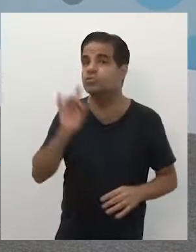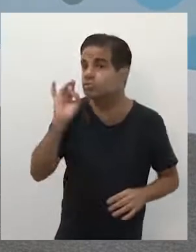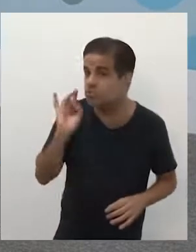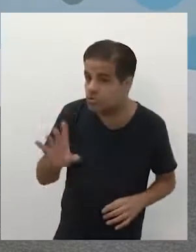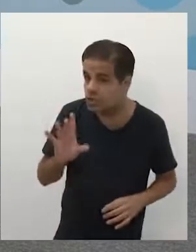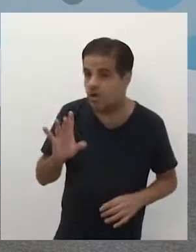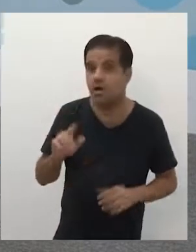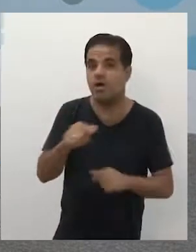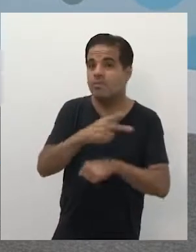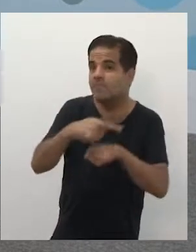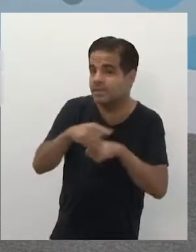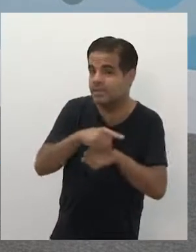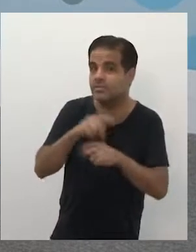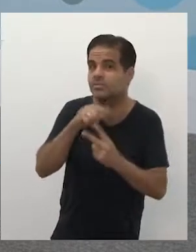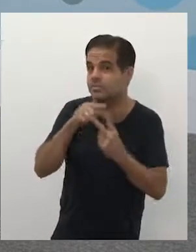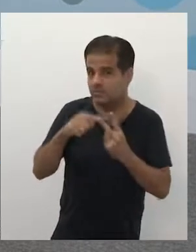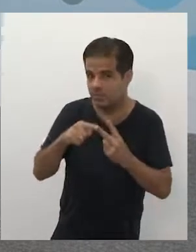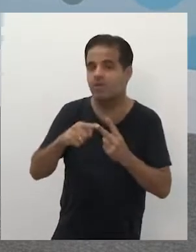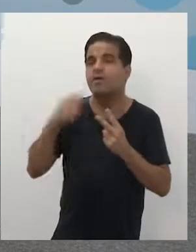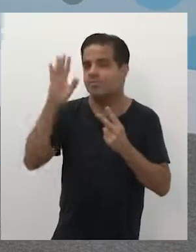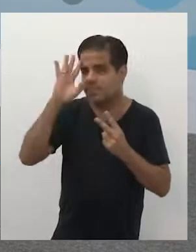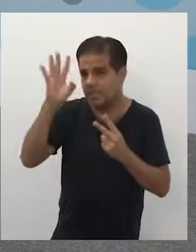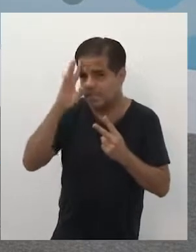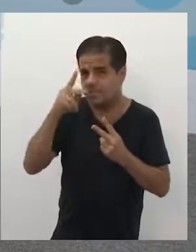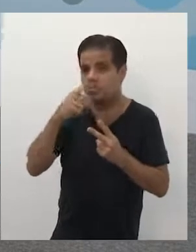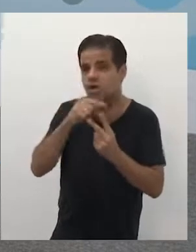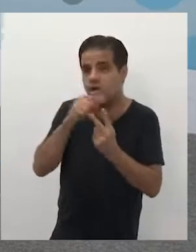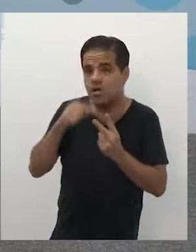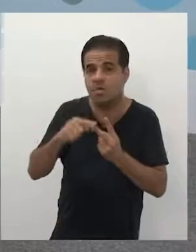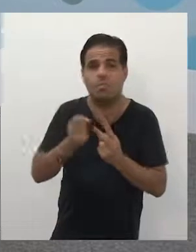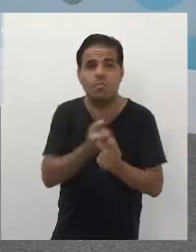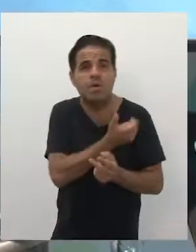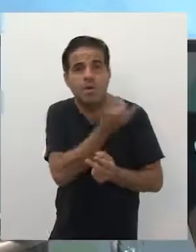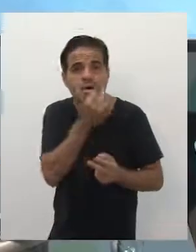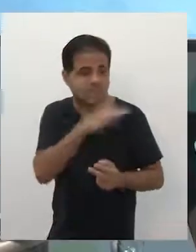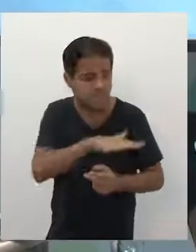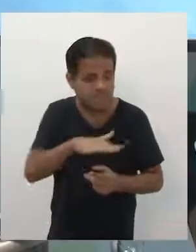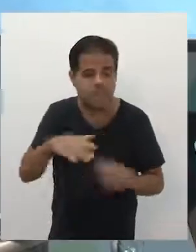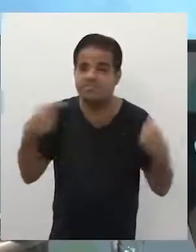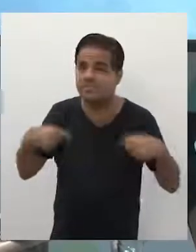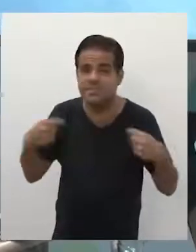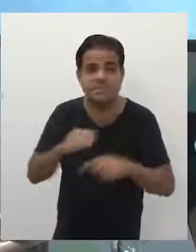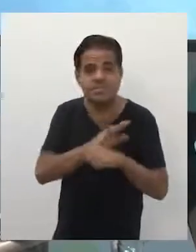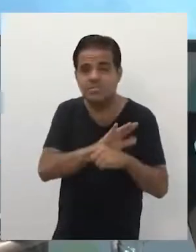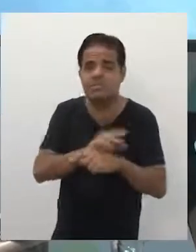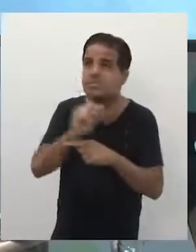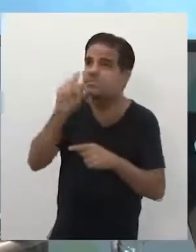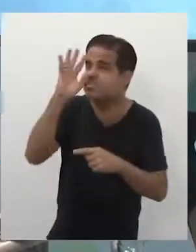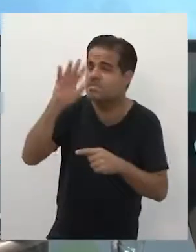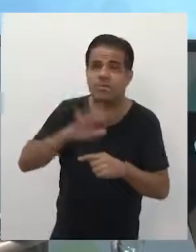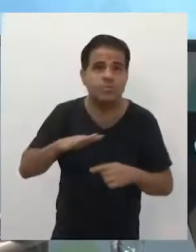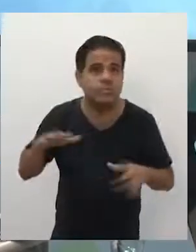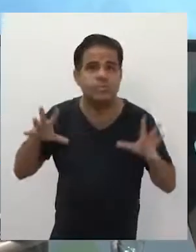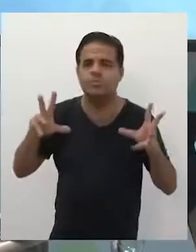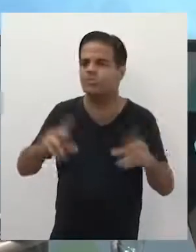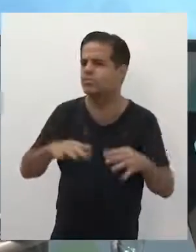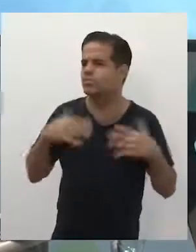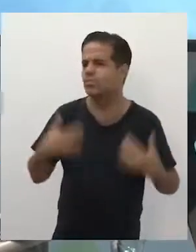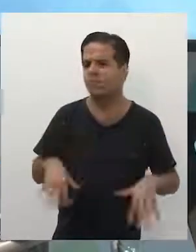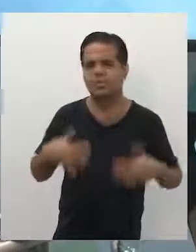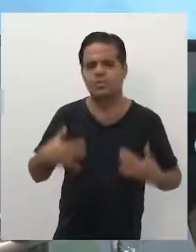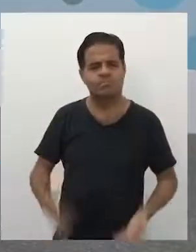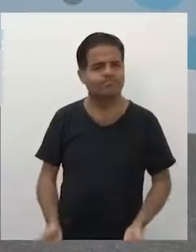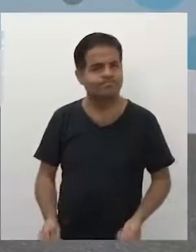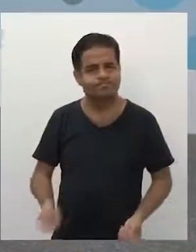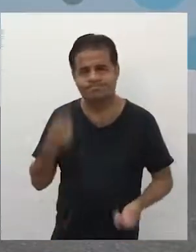só nesses países, né? Então, pense que só nesse pedaço aqui, o tanto de crianças. Se nós formos pensar no restante, é absurdo. É absurdo.